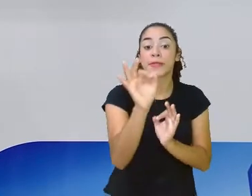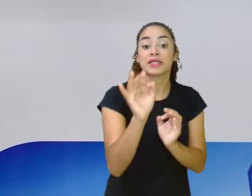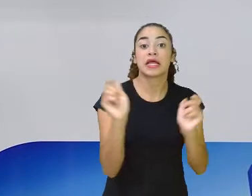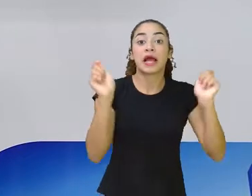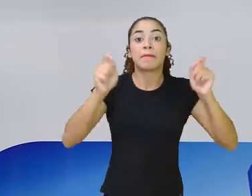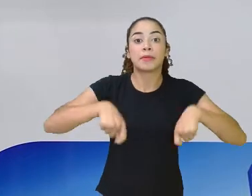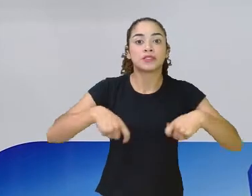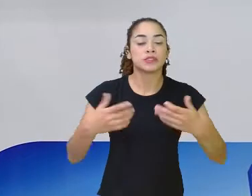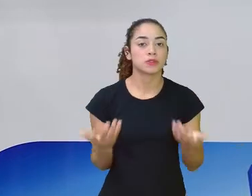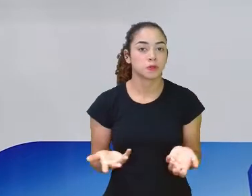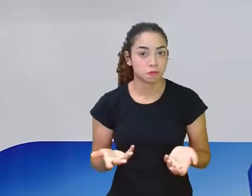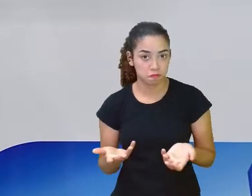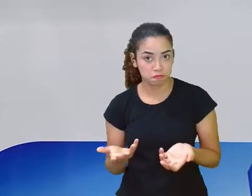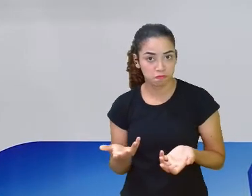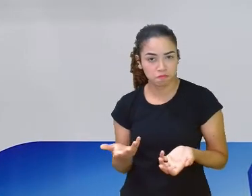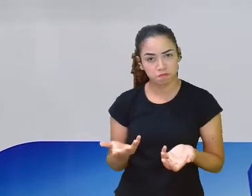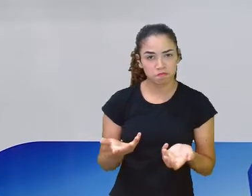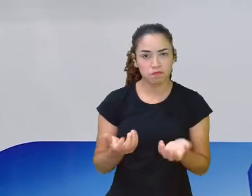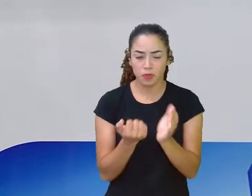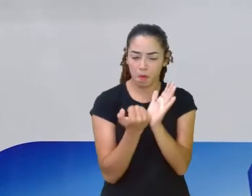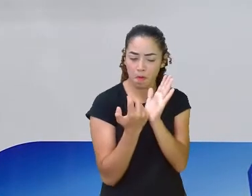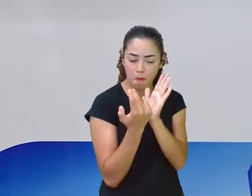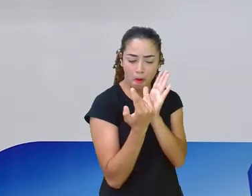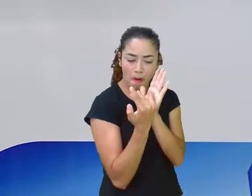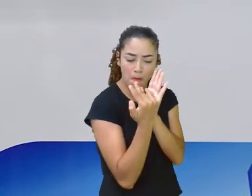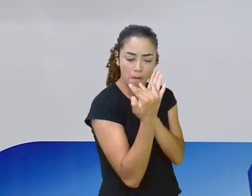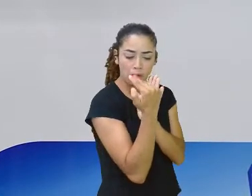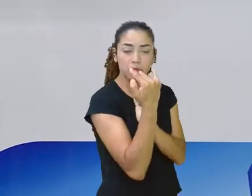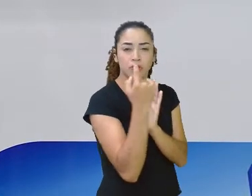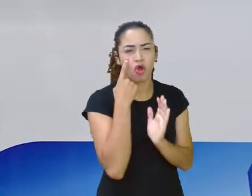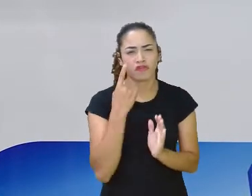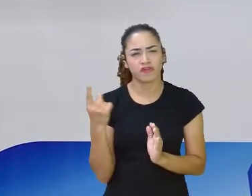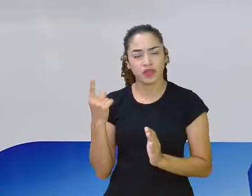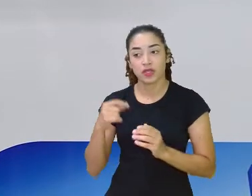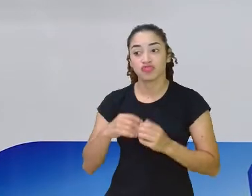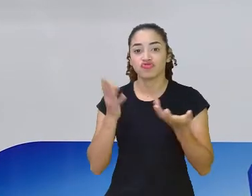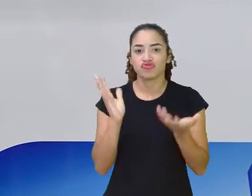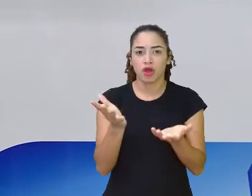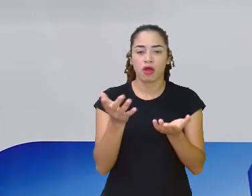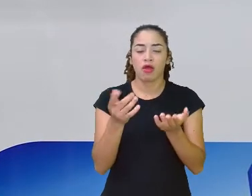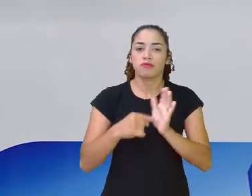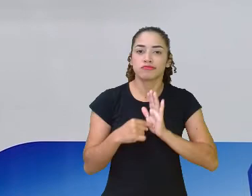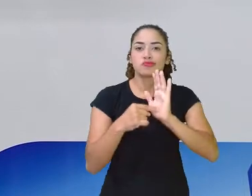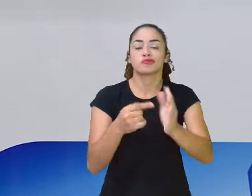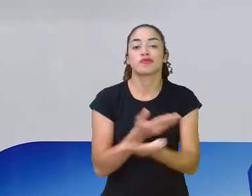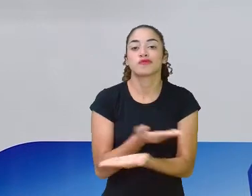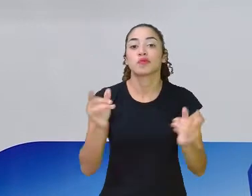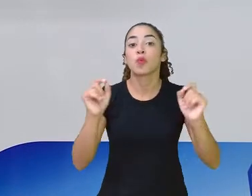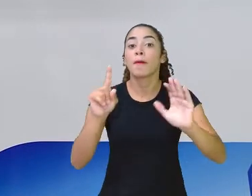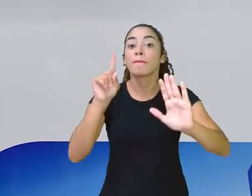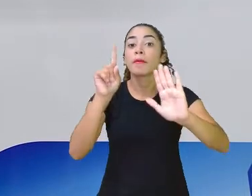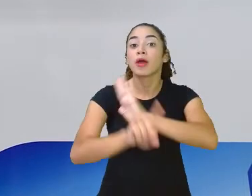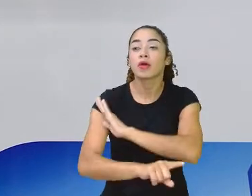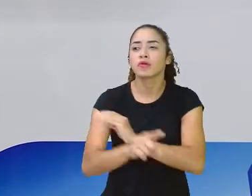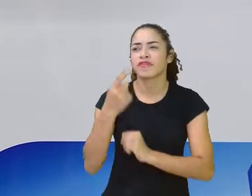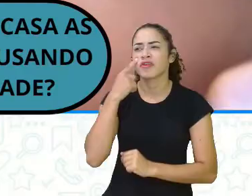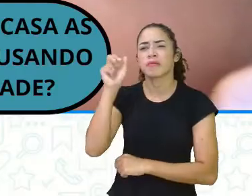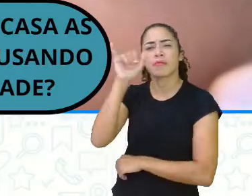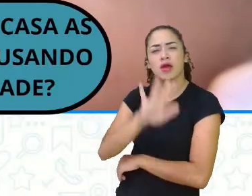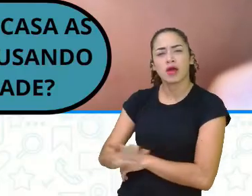capacidade. E eu já começo trazendo para vocês aqui uma pergunta. Preste atenção aí na